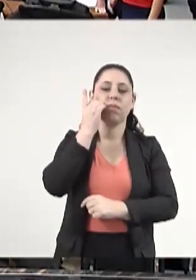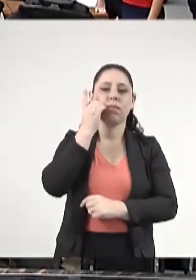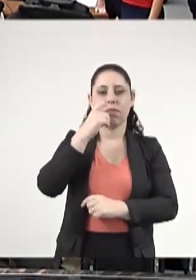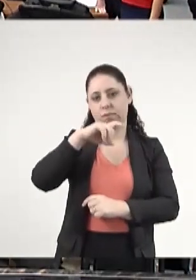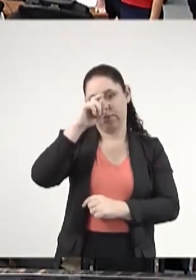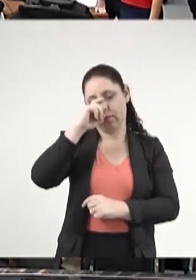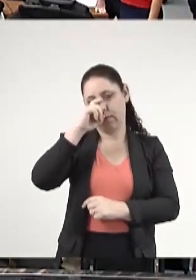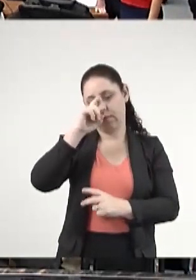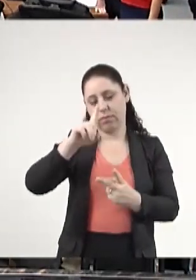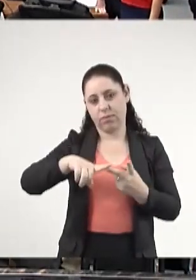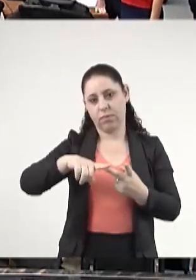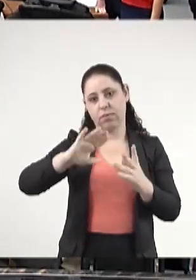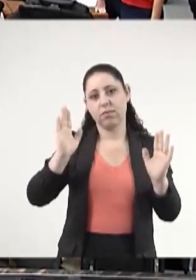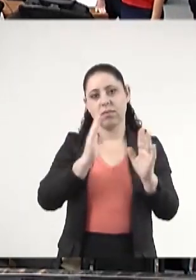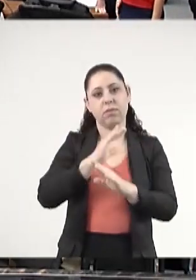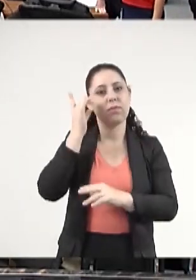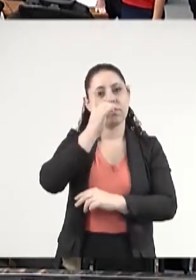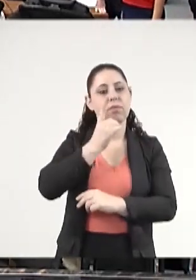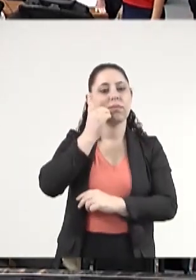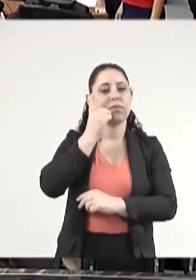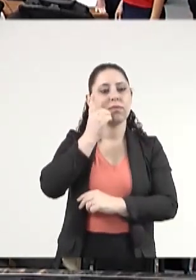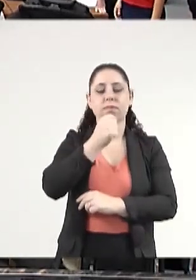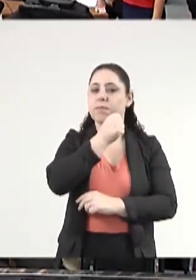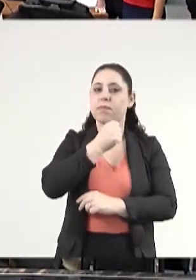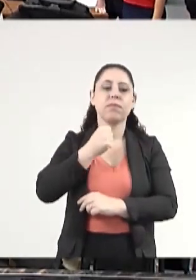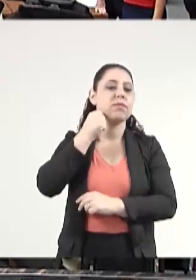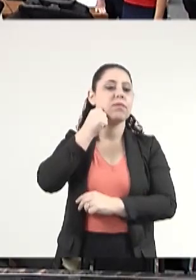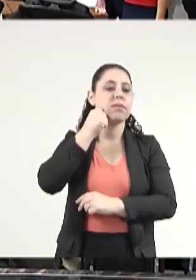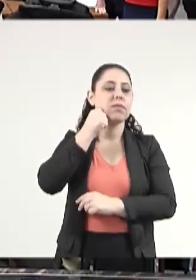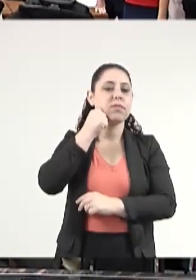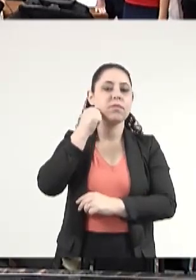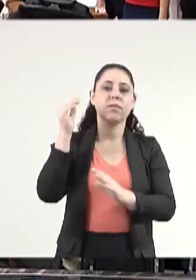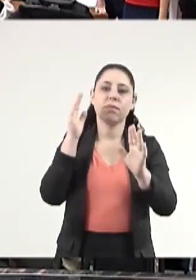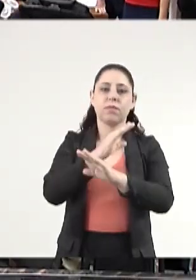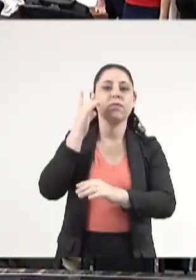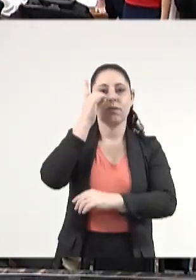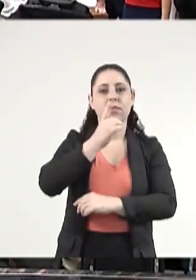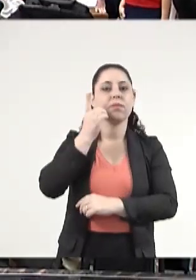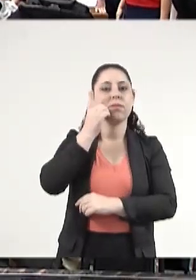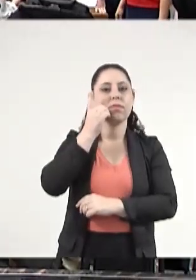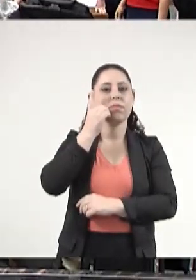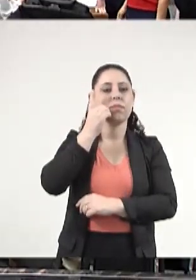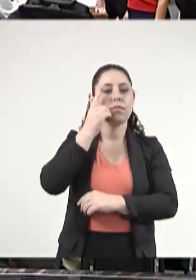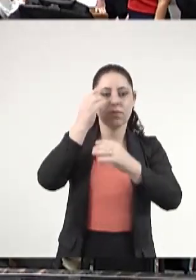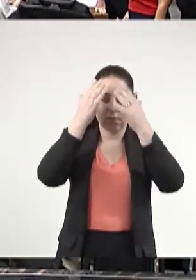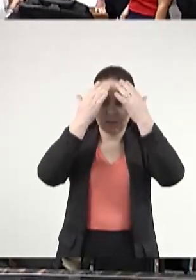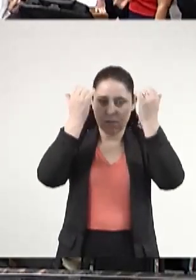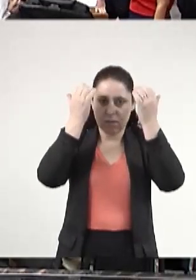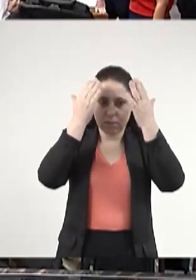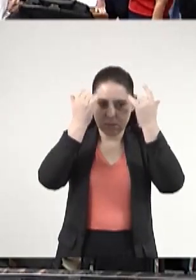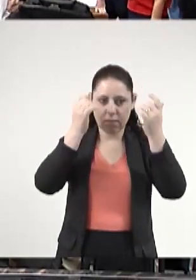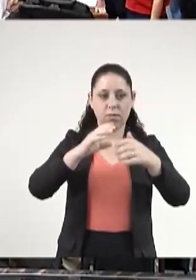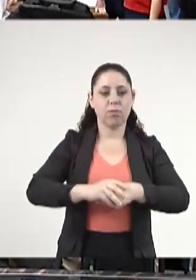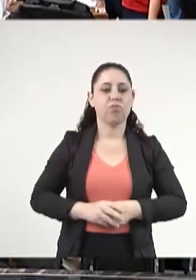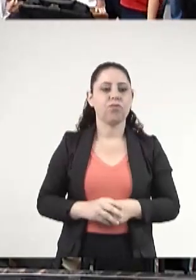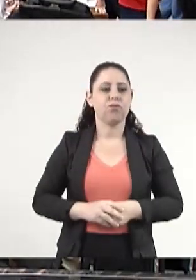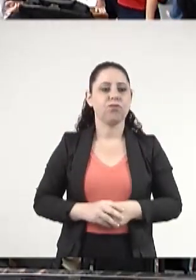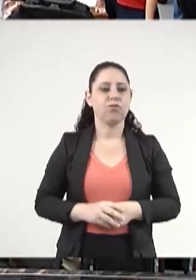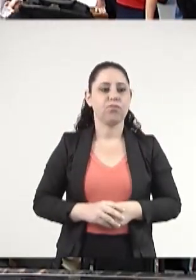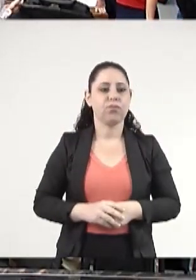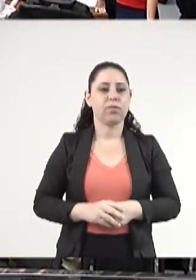deputado Zeca. Transfere, deputado Antônio Vaz. Transfere, deputado Paulo Duarte.